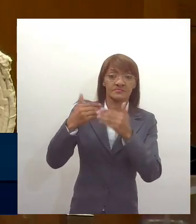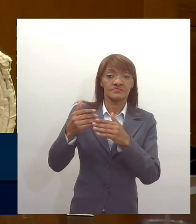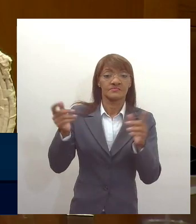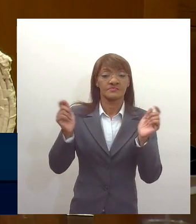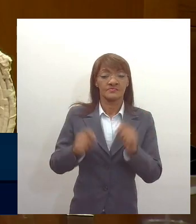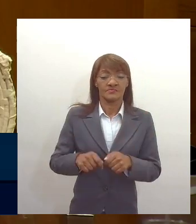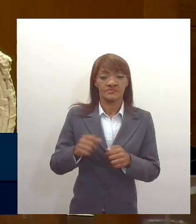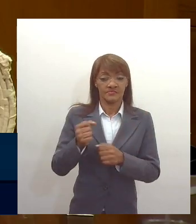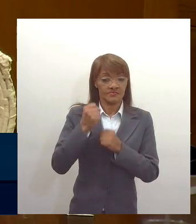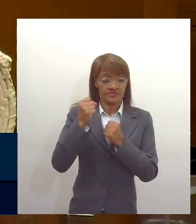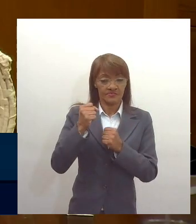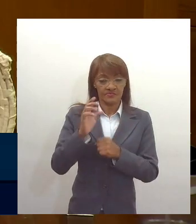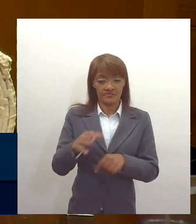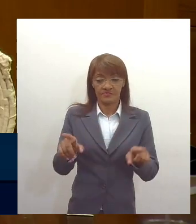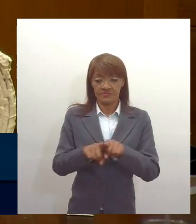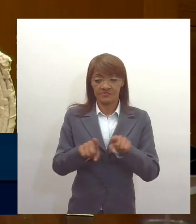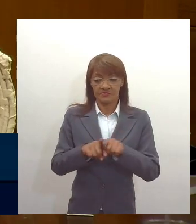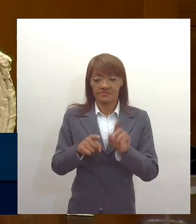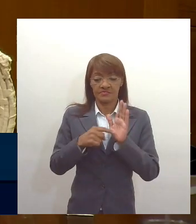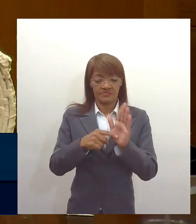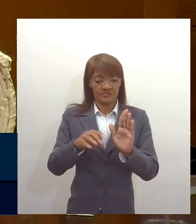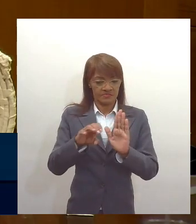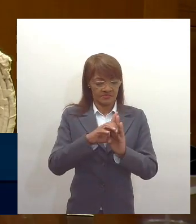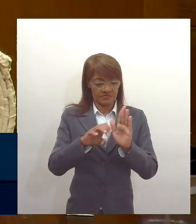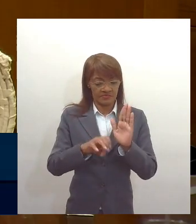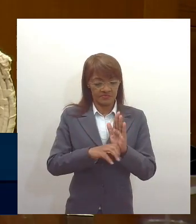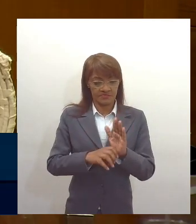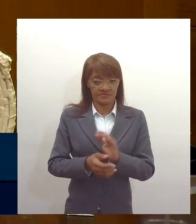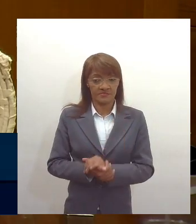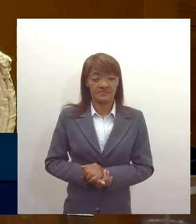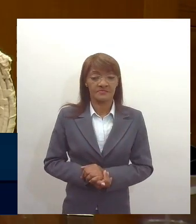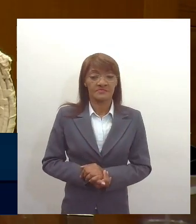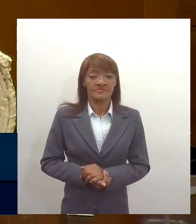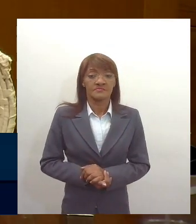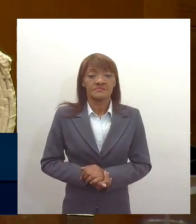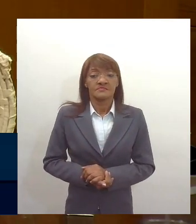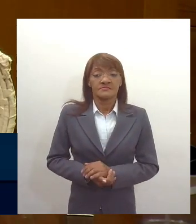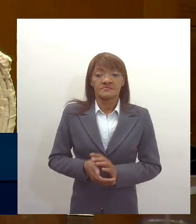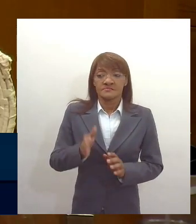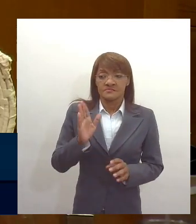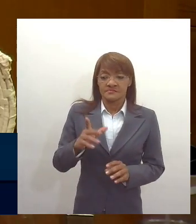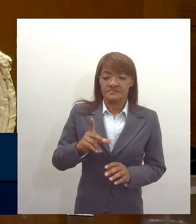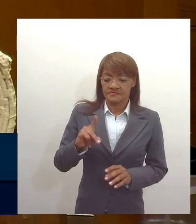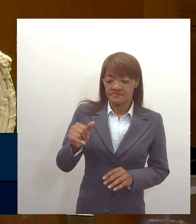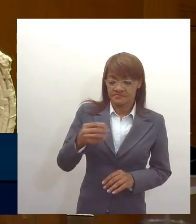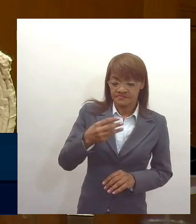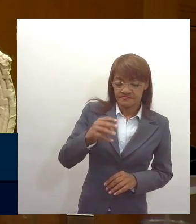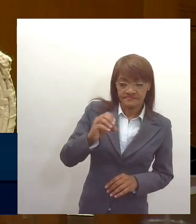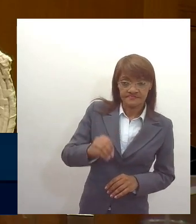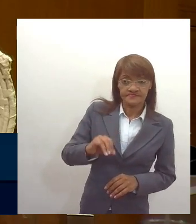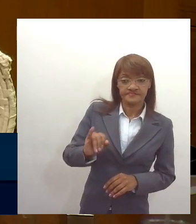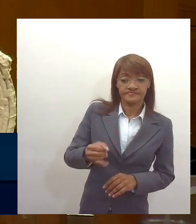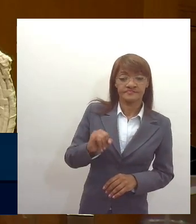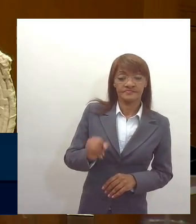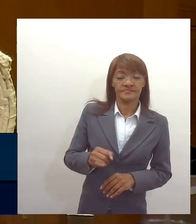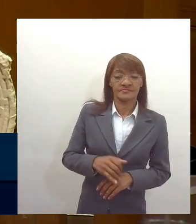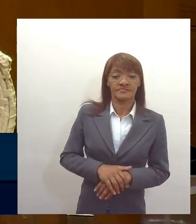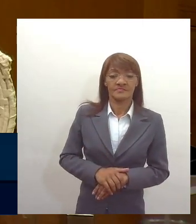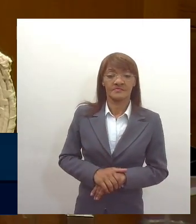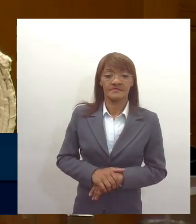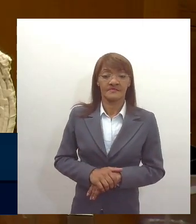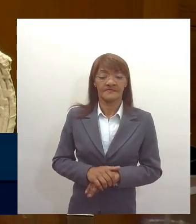que a gente já protocolou dia 30 de janeiro, que é um estatuto de